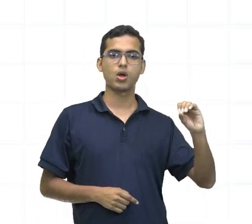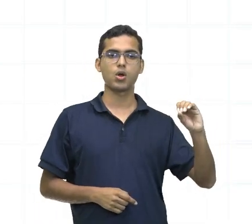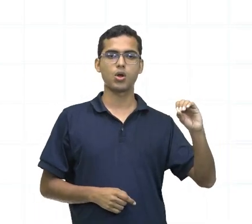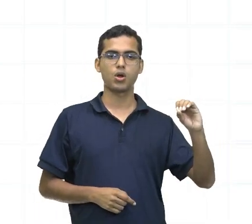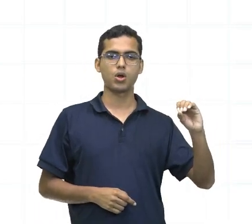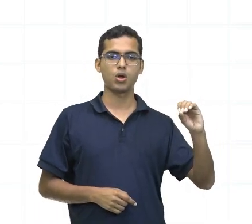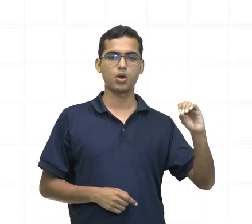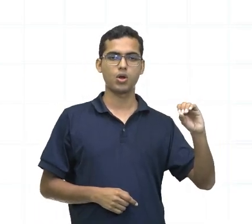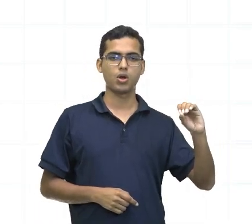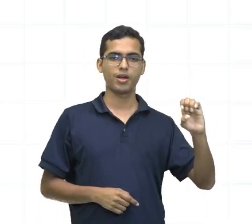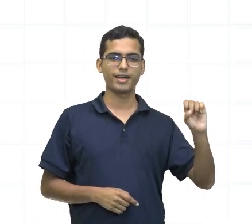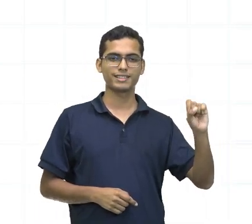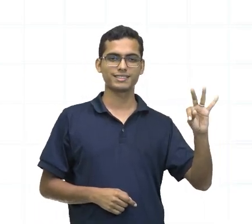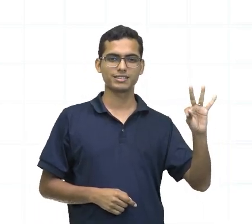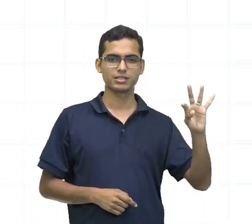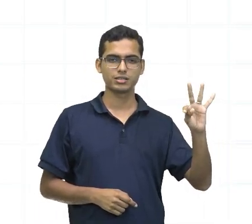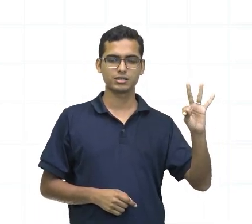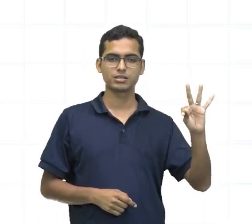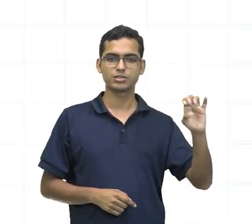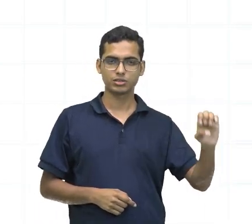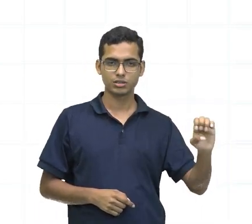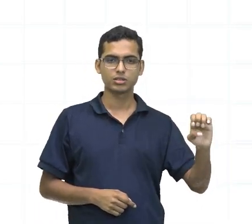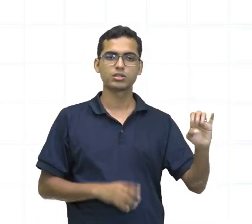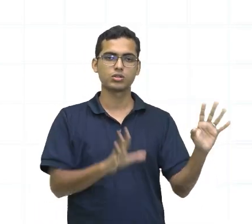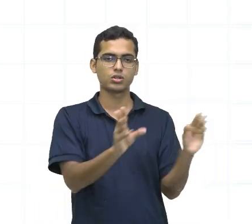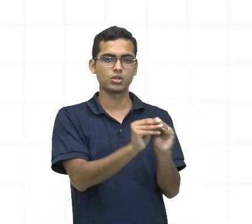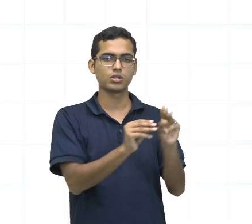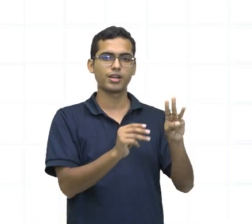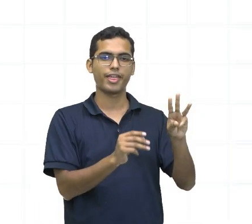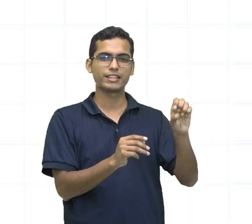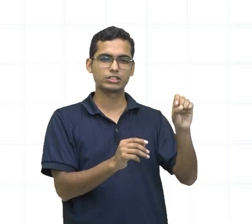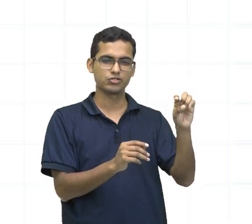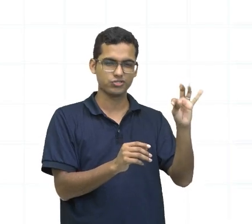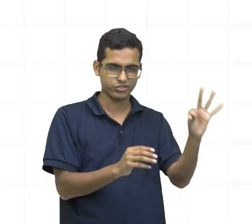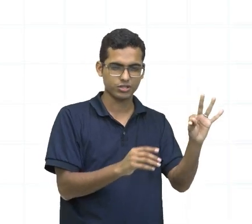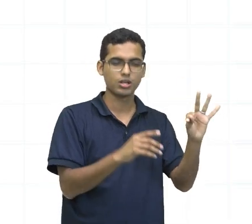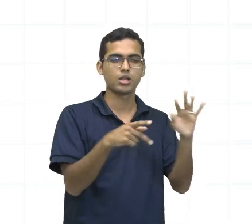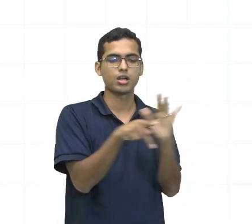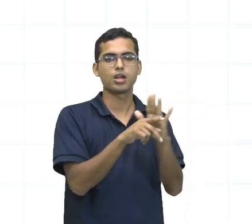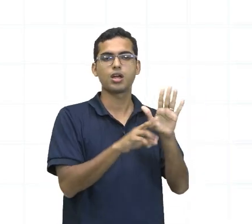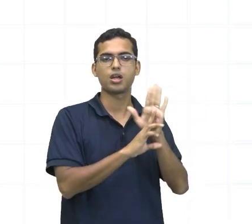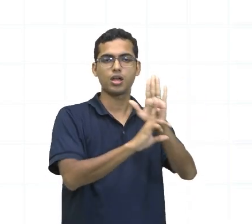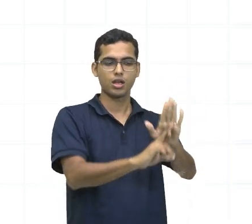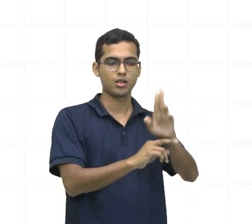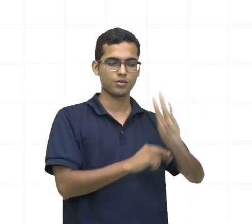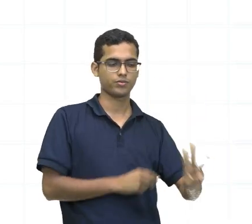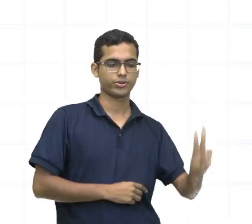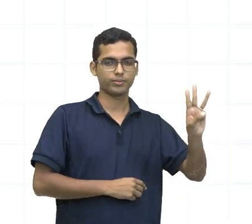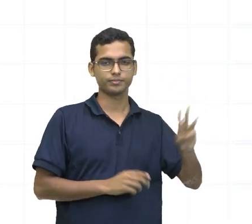esses pontos cardeais aí, caso vocês não conheçam. Além dos pontos cardeais, nós temos os pontos